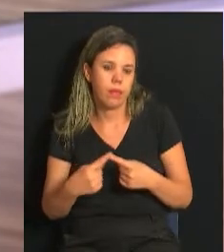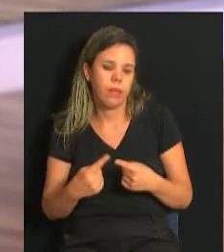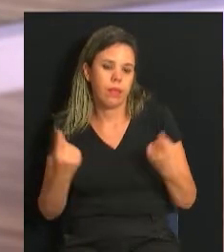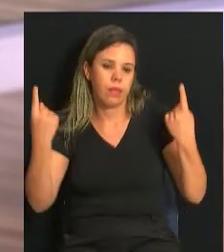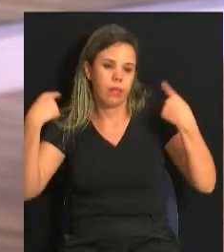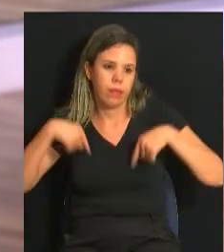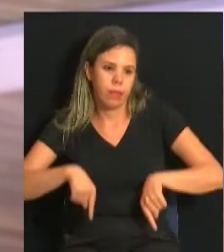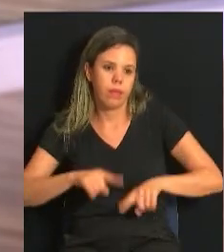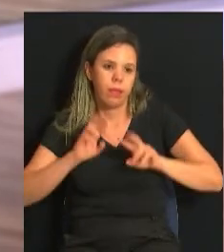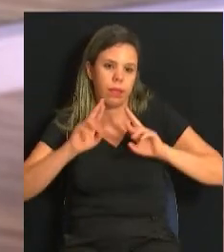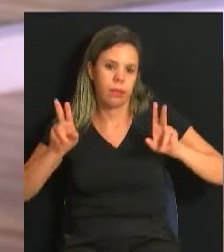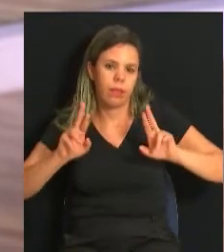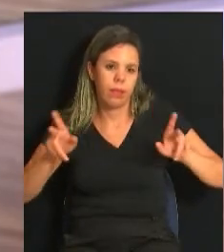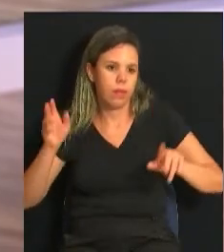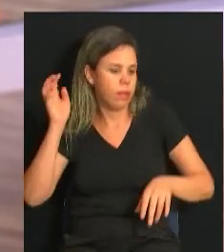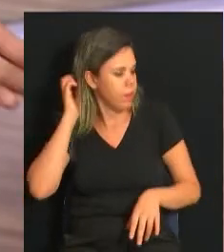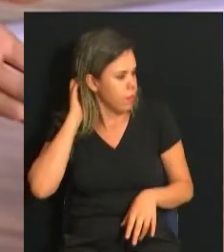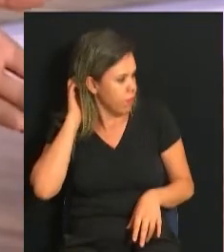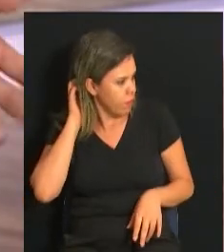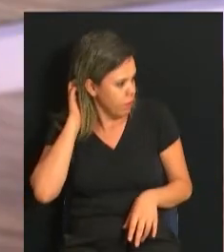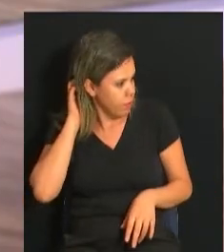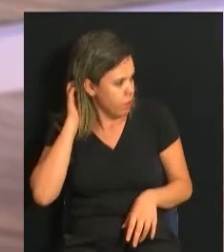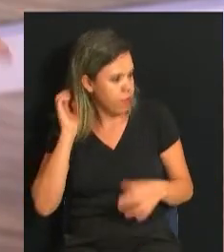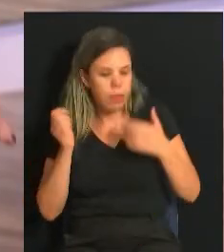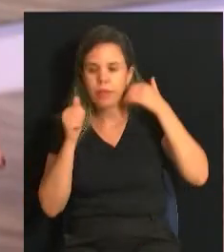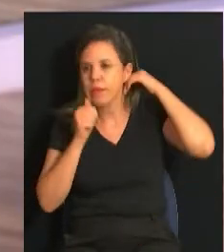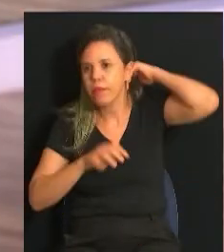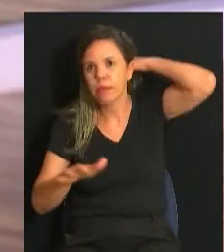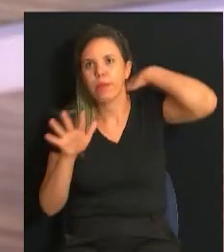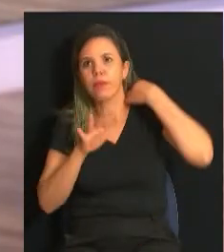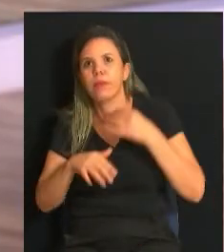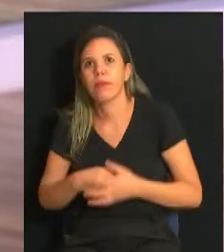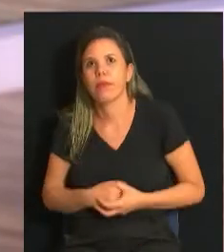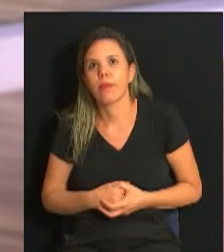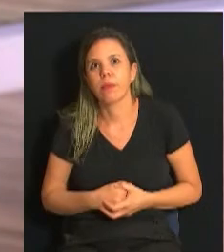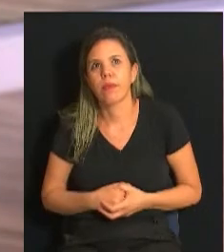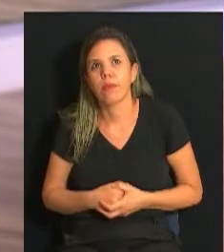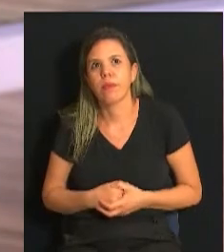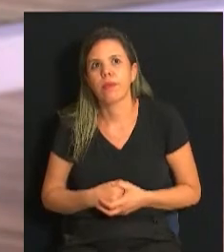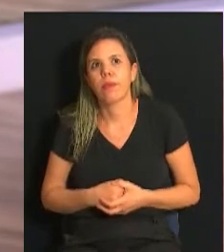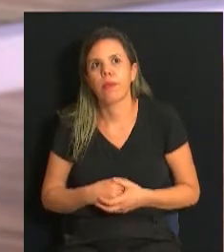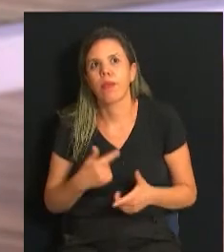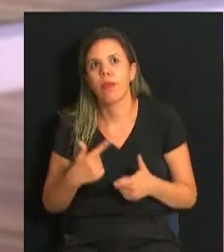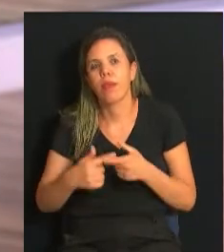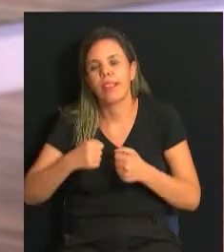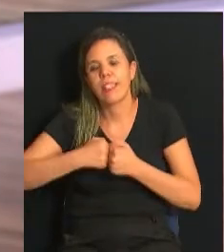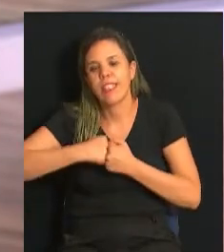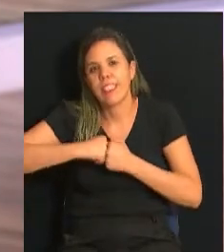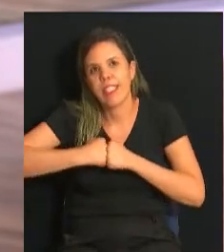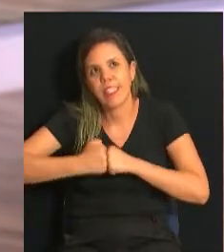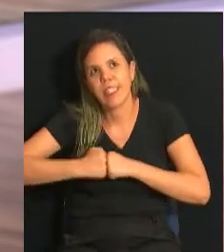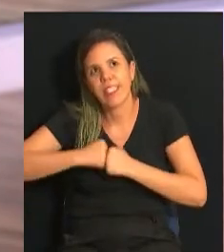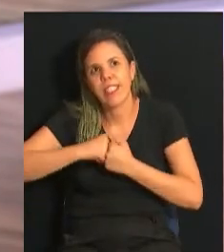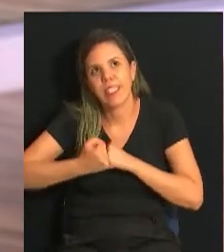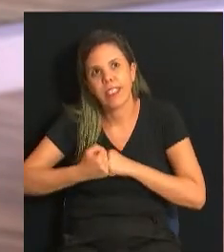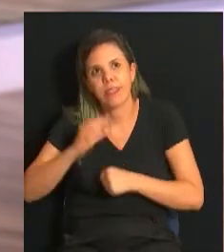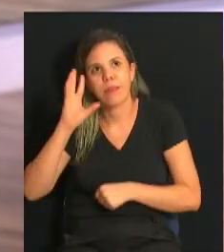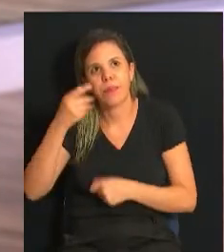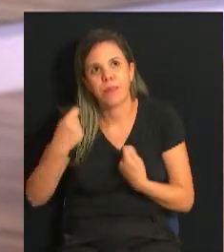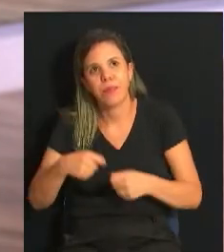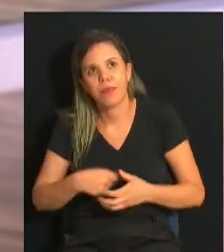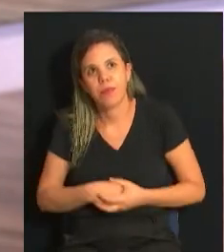ela já é né as mulheres usam por ordens até aqui tem de mim mas não